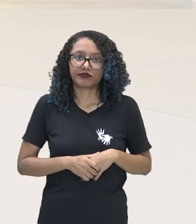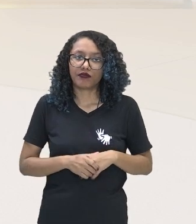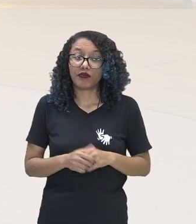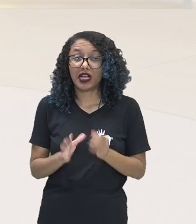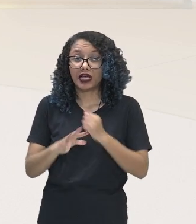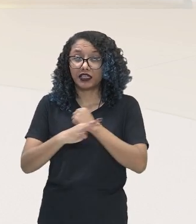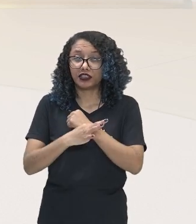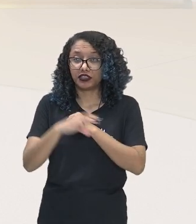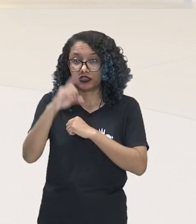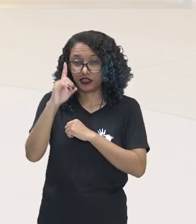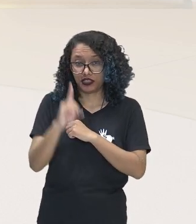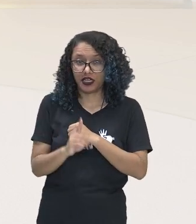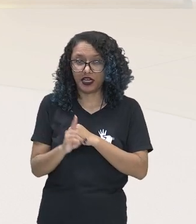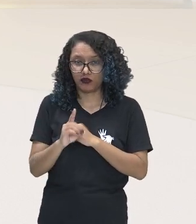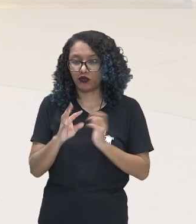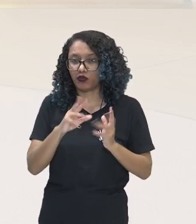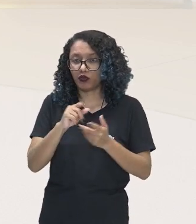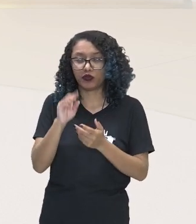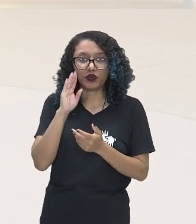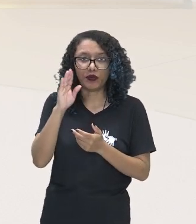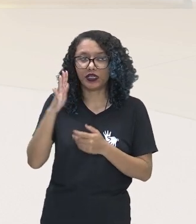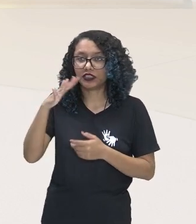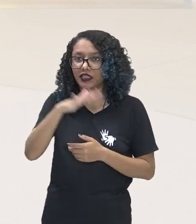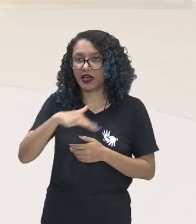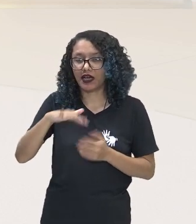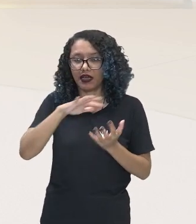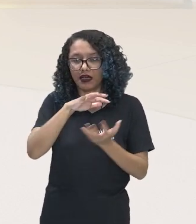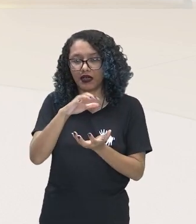principalmente aqui no Ocidente, através, então,